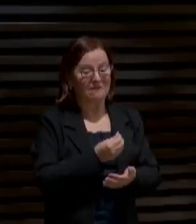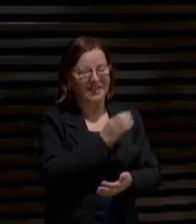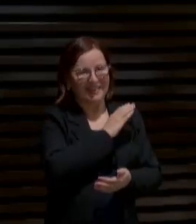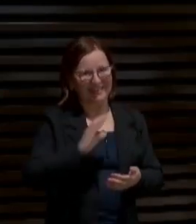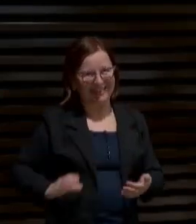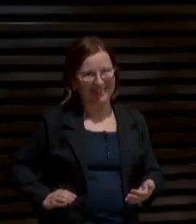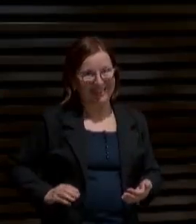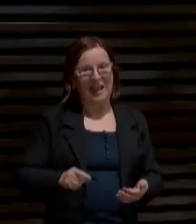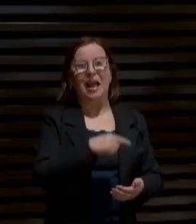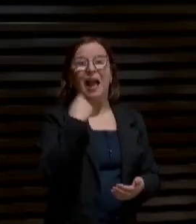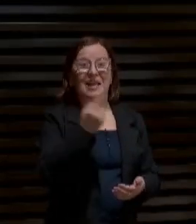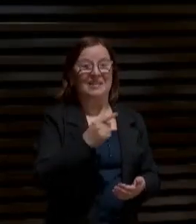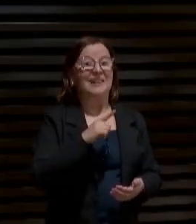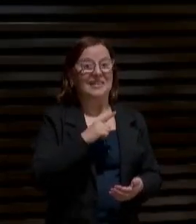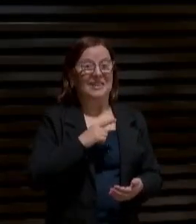Deus